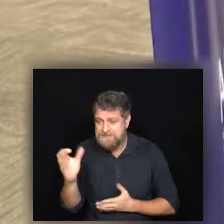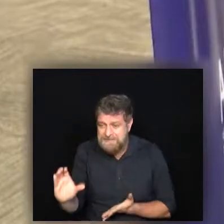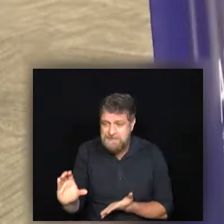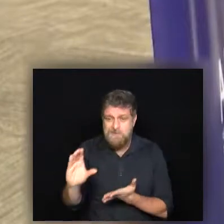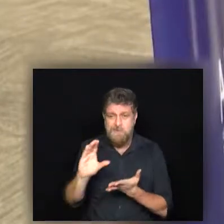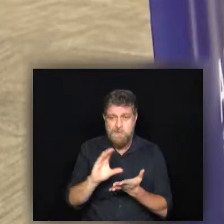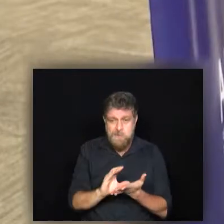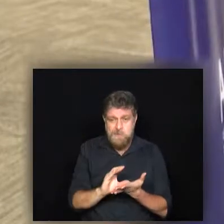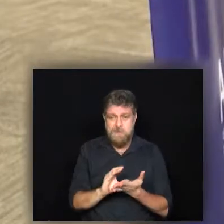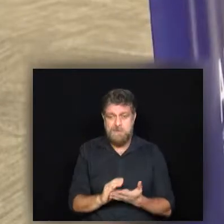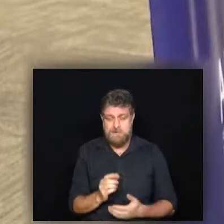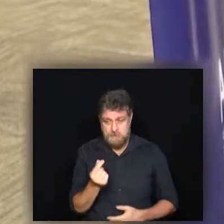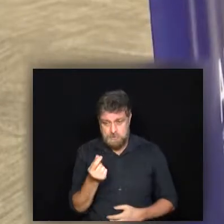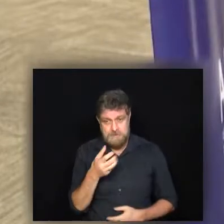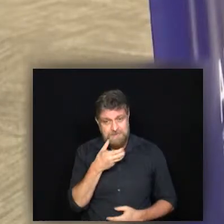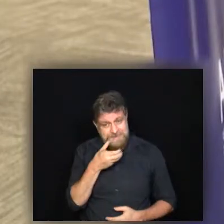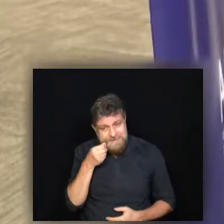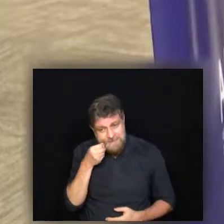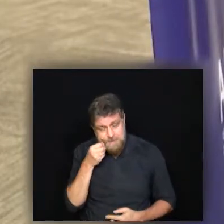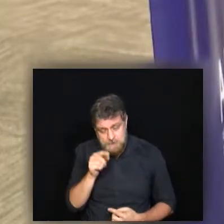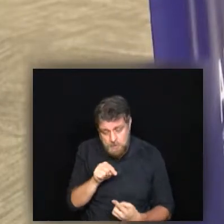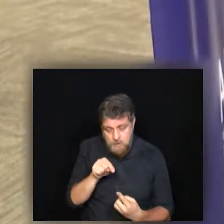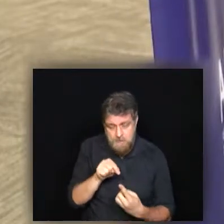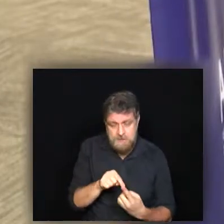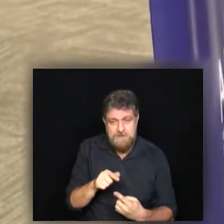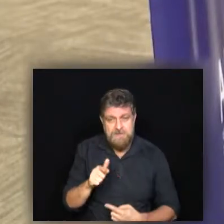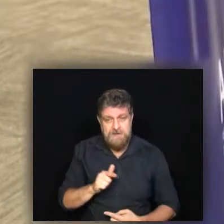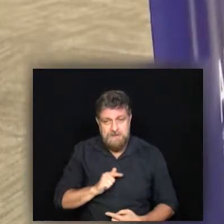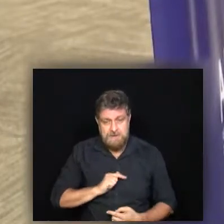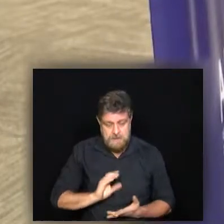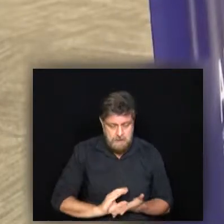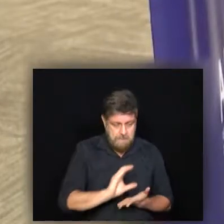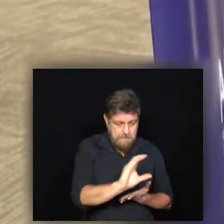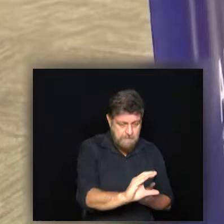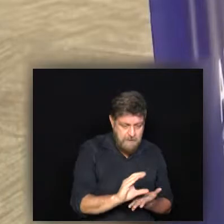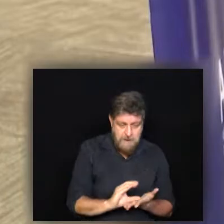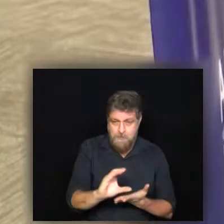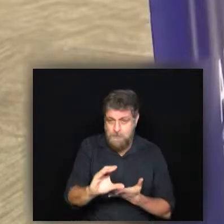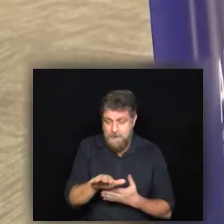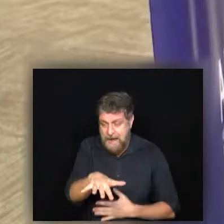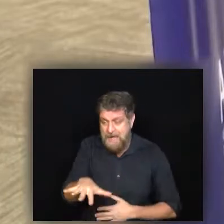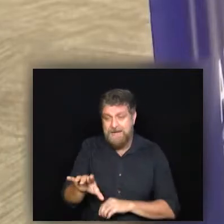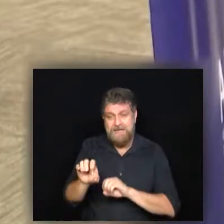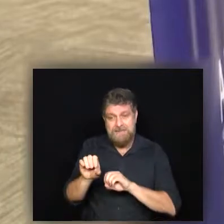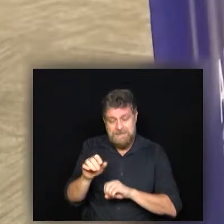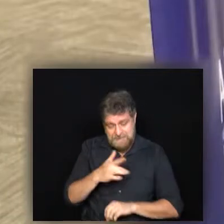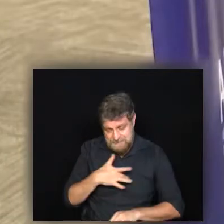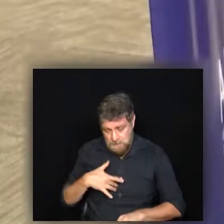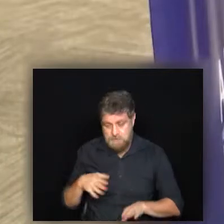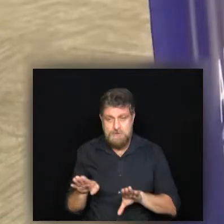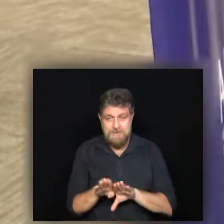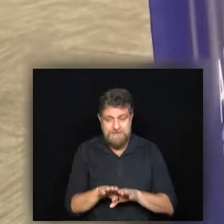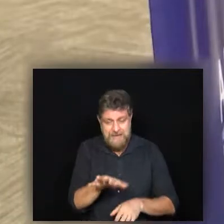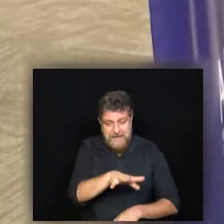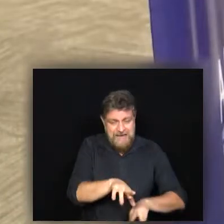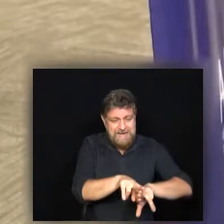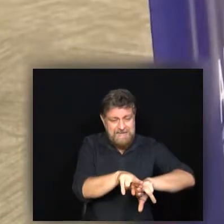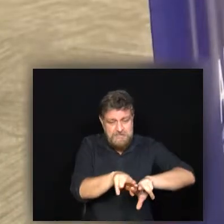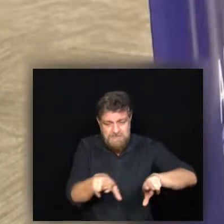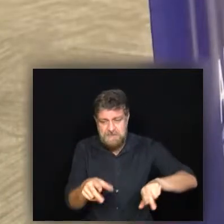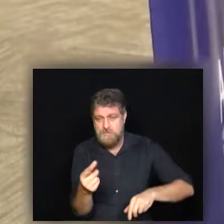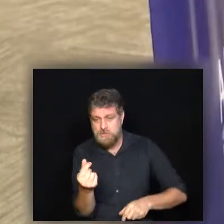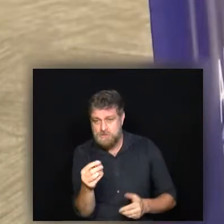parlamentares, emendas impositivas, para que seja destinada não tanto na área da saúde, como em todas as áreas que